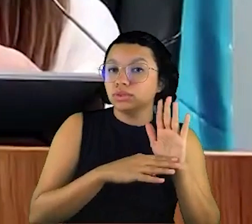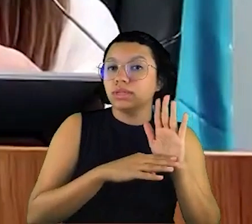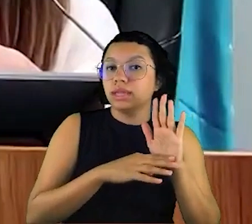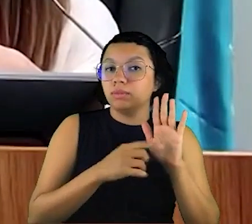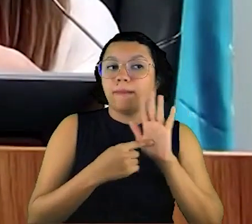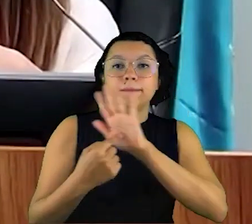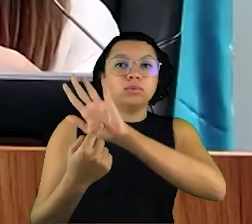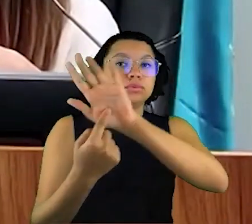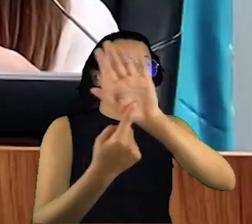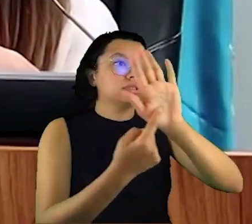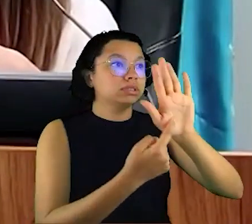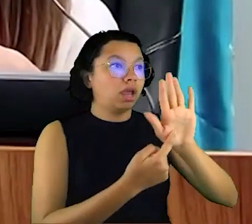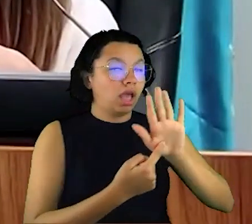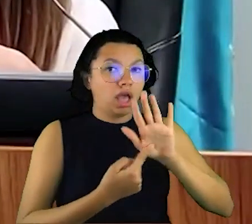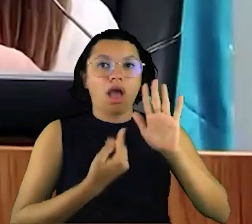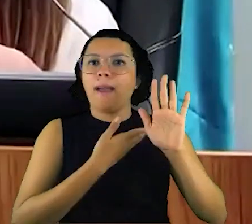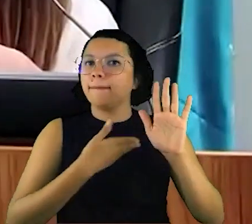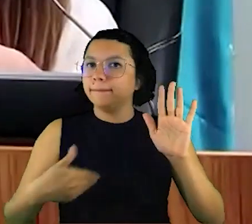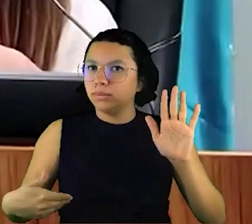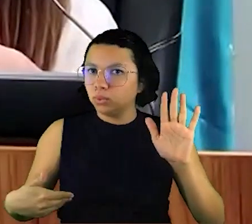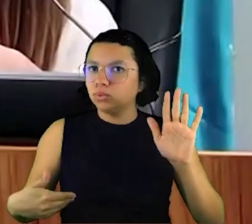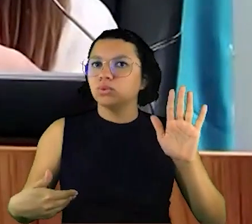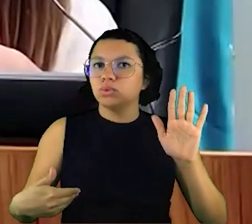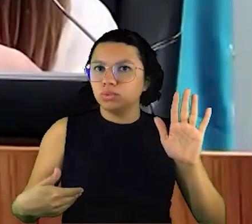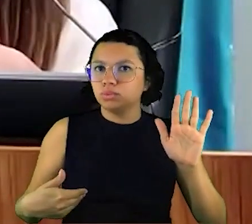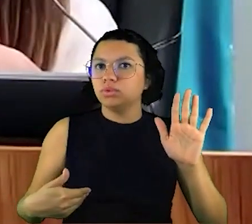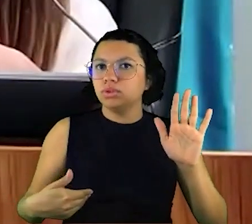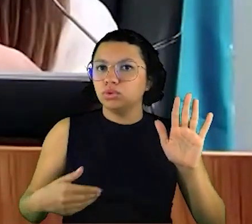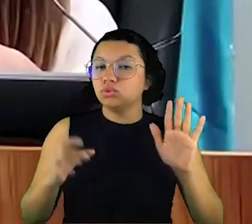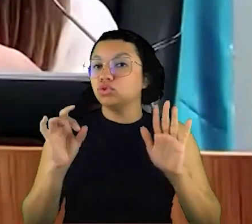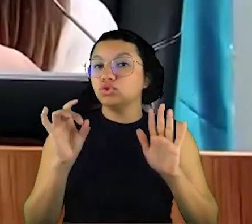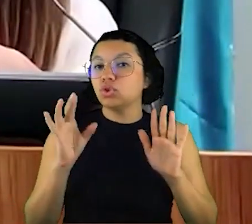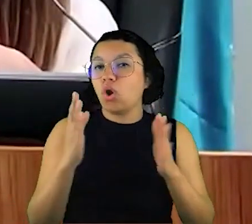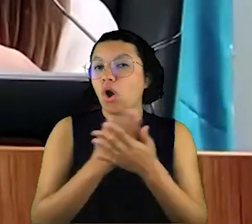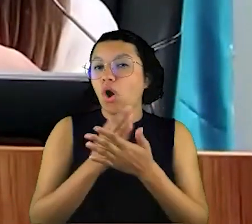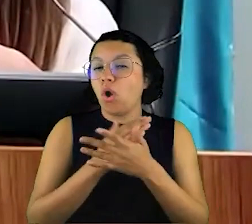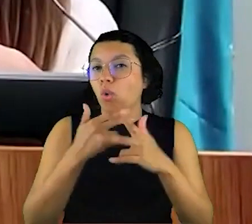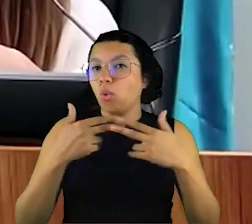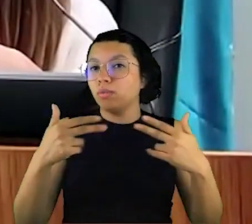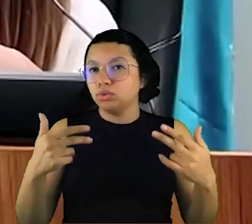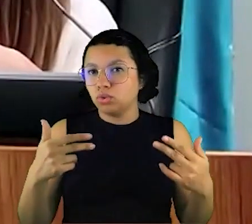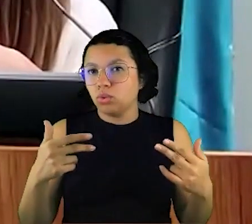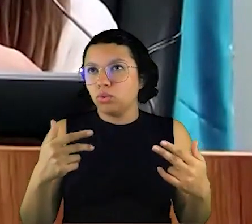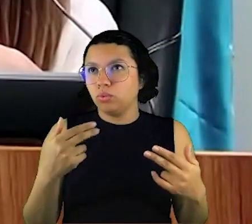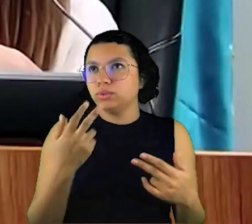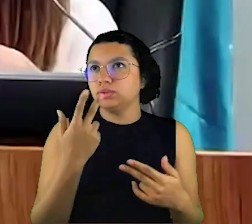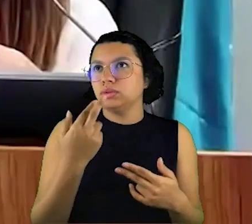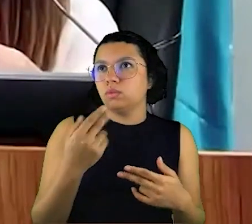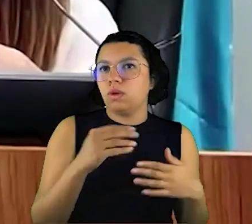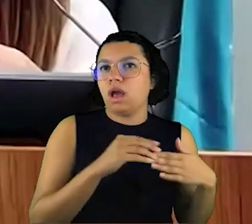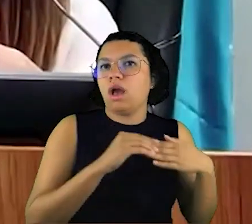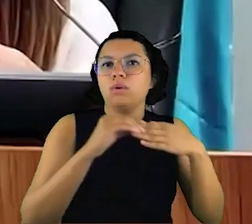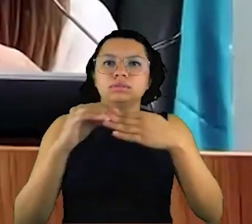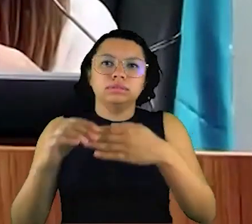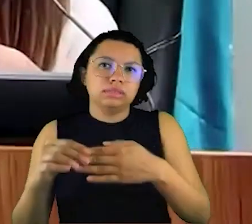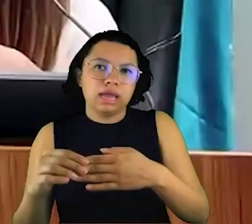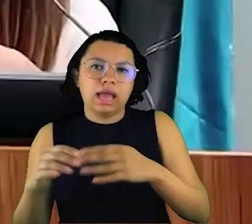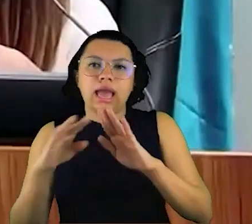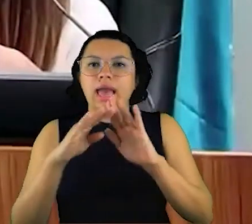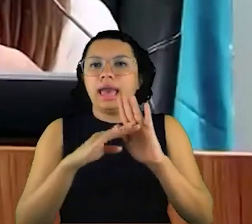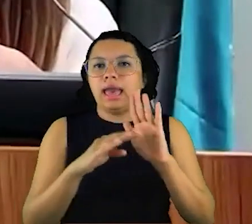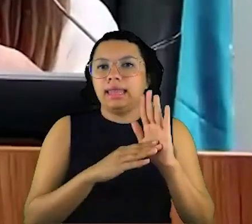públicos. As únicas coisas que não são tornadas públicas são aquelas que trazem elementos de